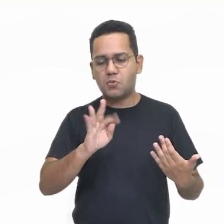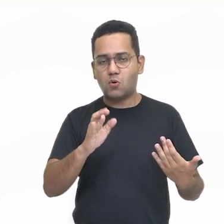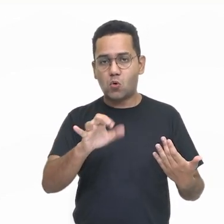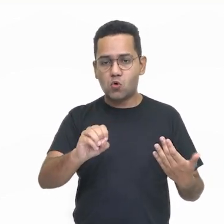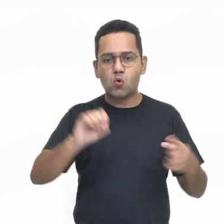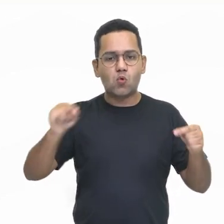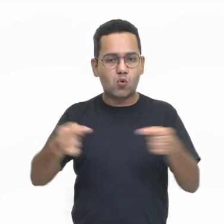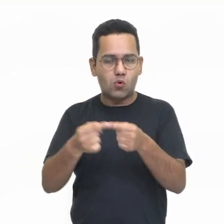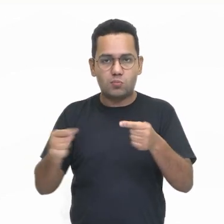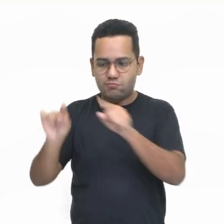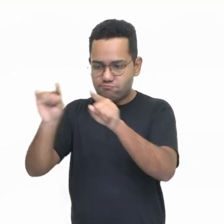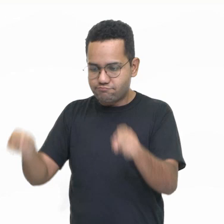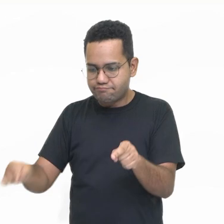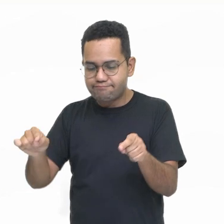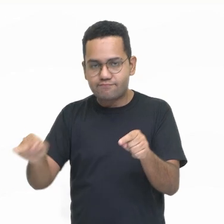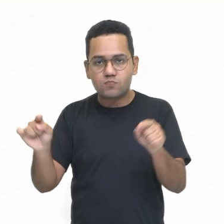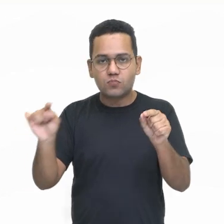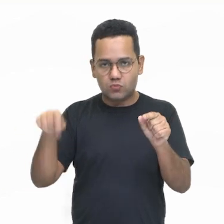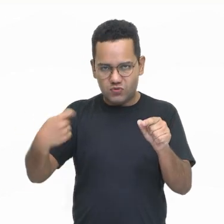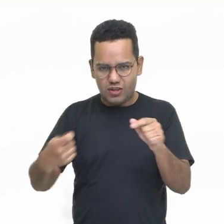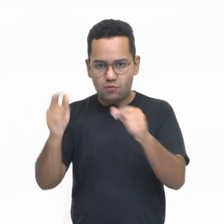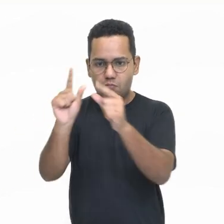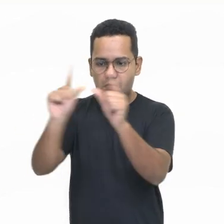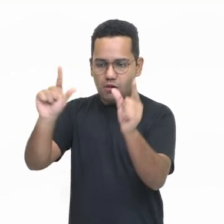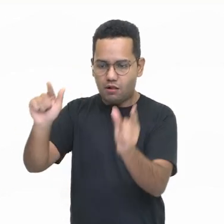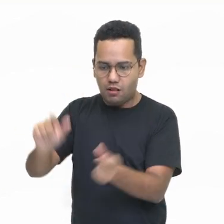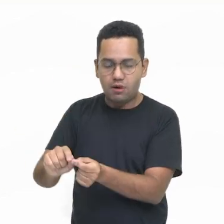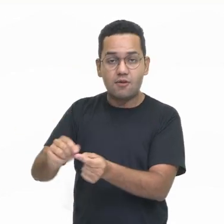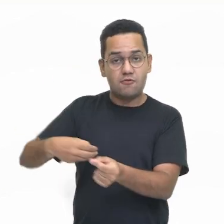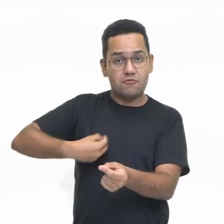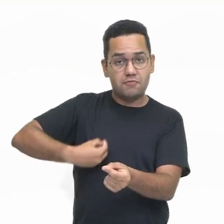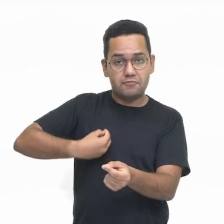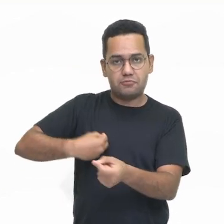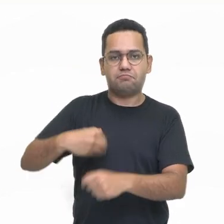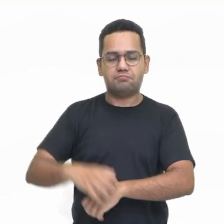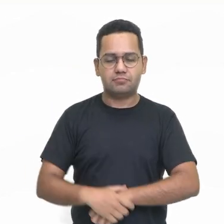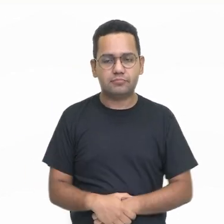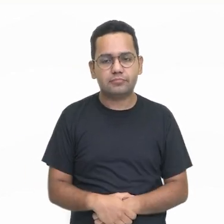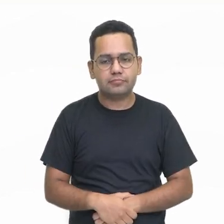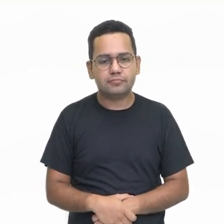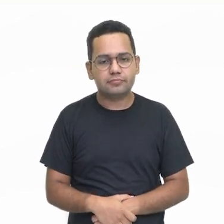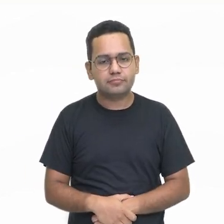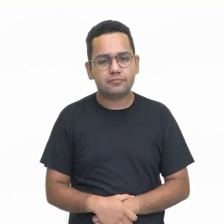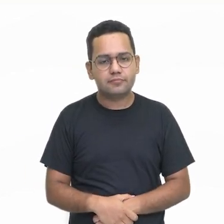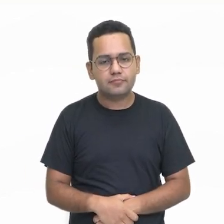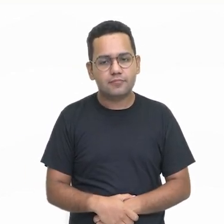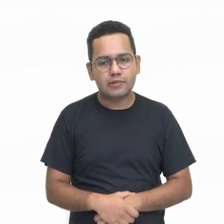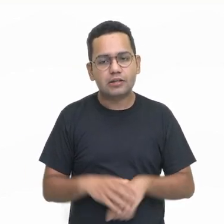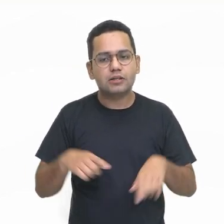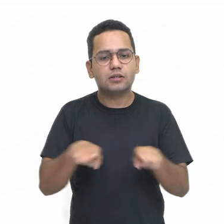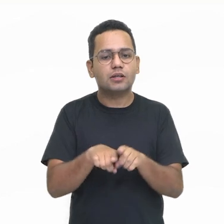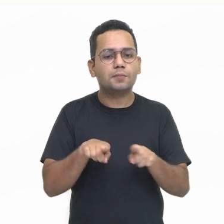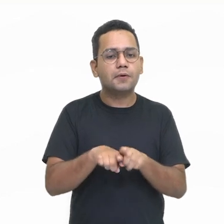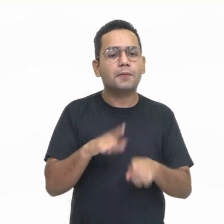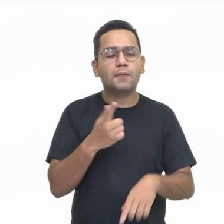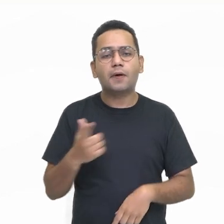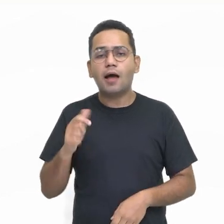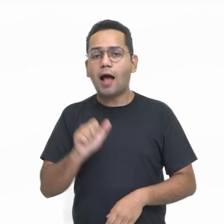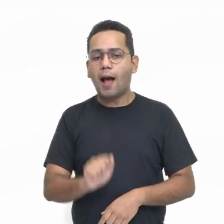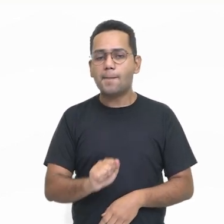o significado né do termos bióticos são os organismos vivos ou os seres vivos ou também relacionado aos